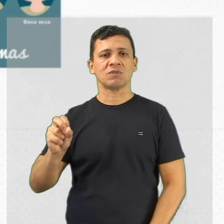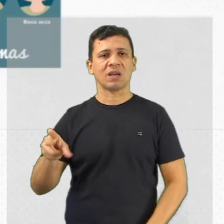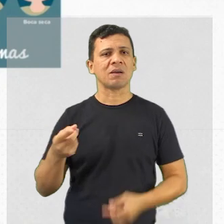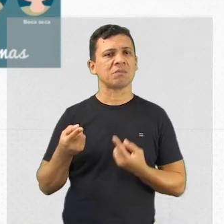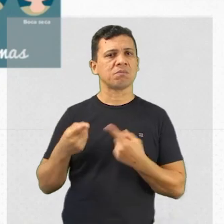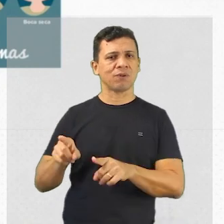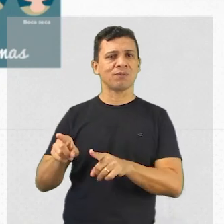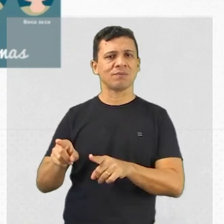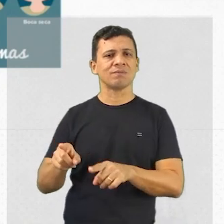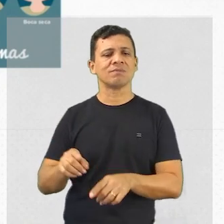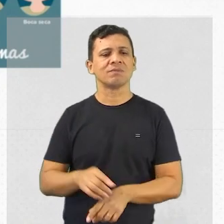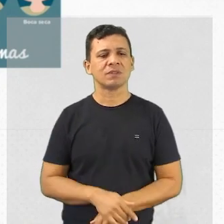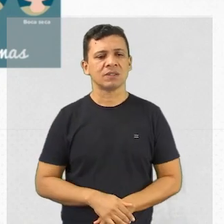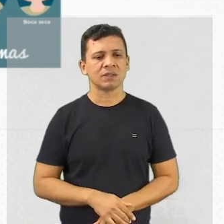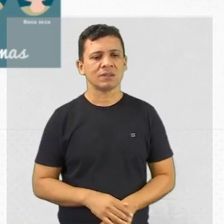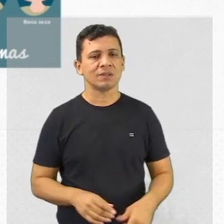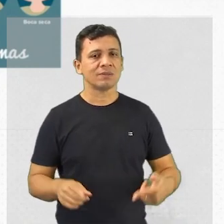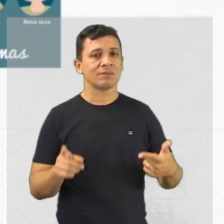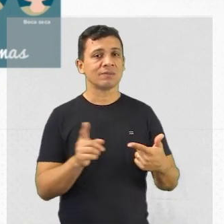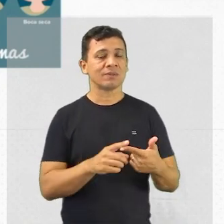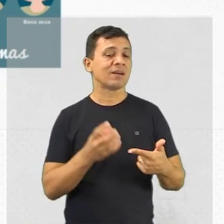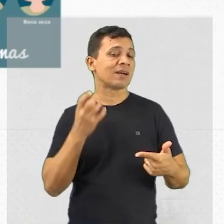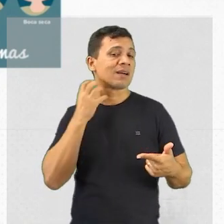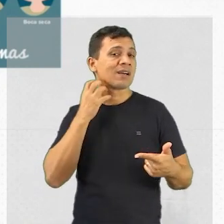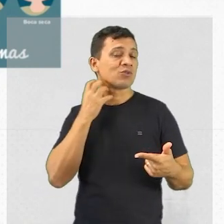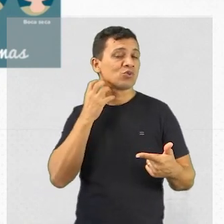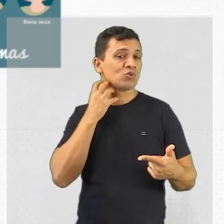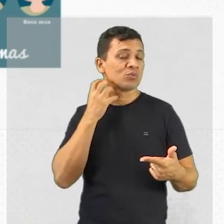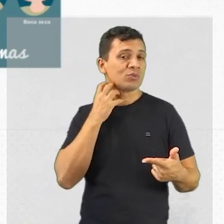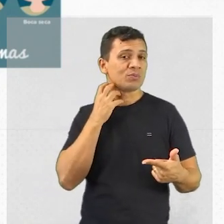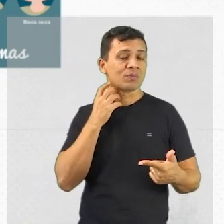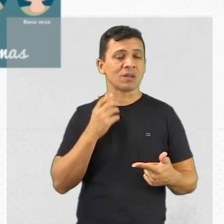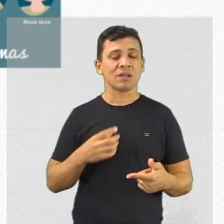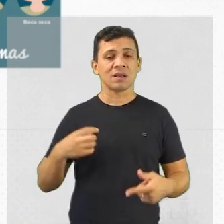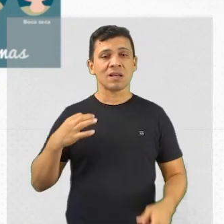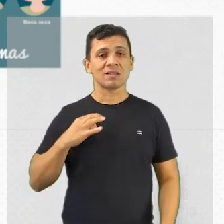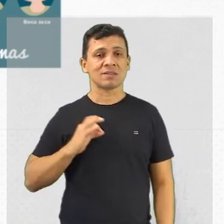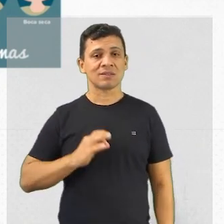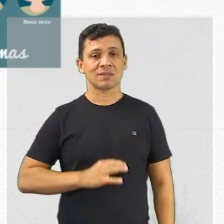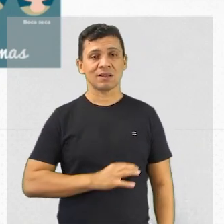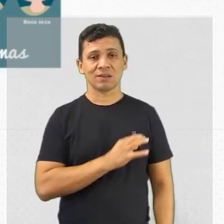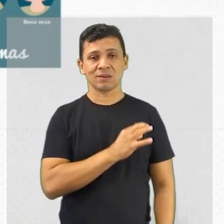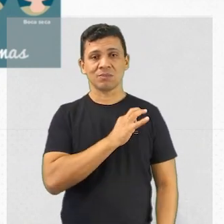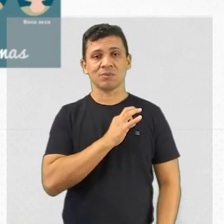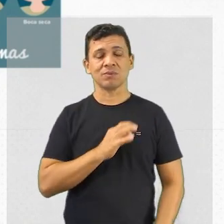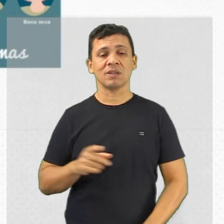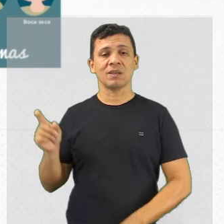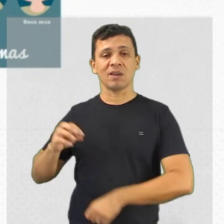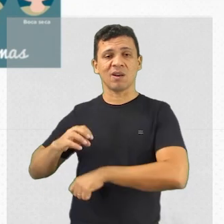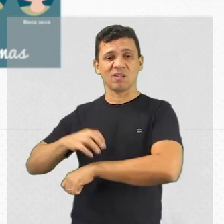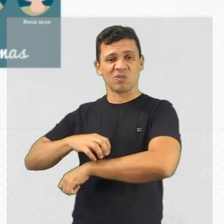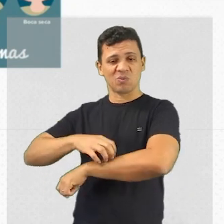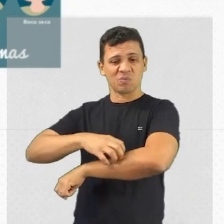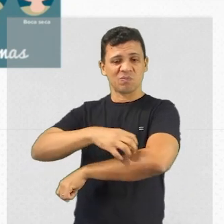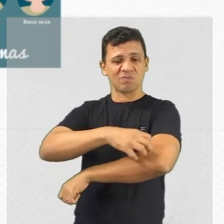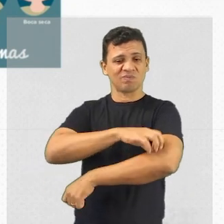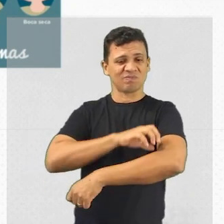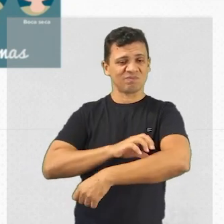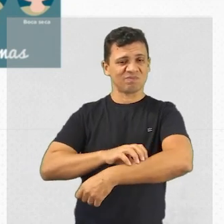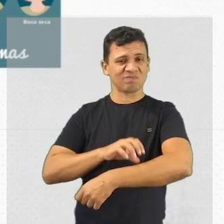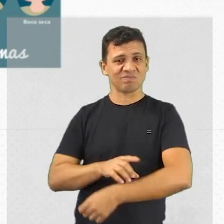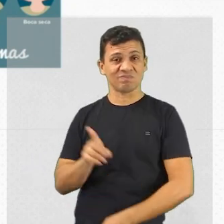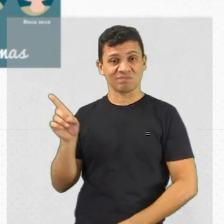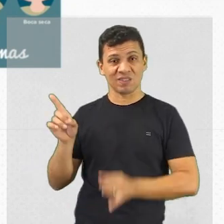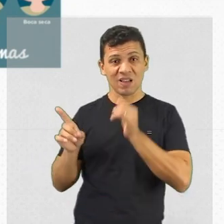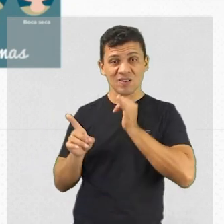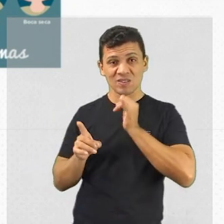E aí, nós temos também a cachumba, o sarampo e a rubéola, como eu trouxe aí na imagem para vocês, tá bom? A gente tem um exemplo aqui,